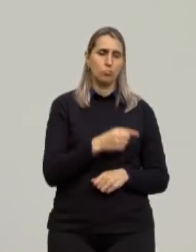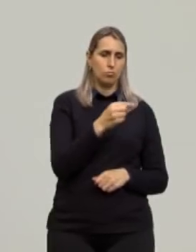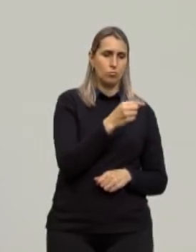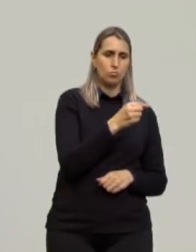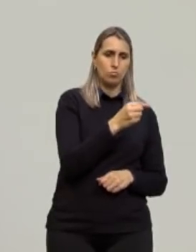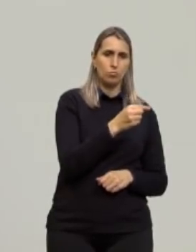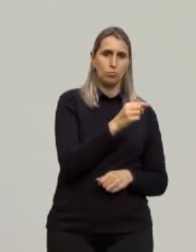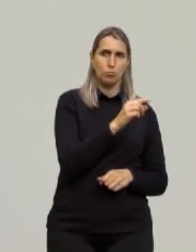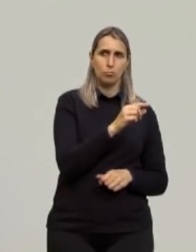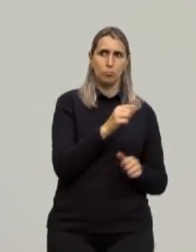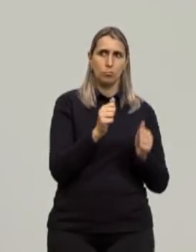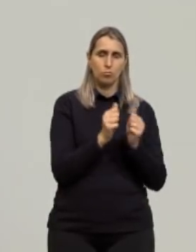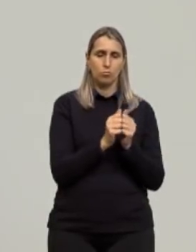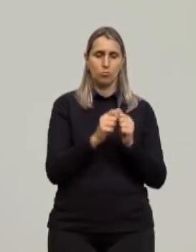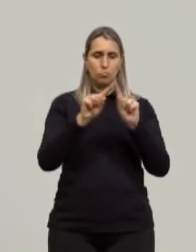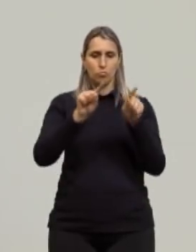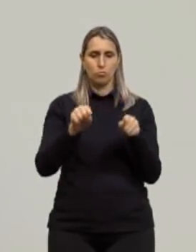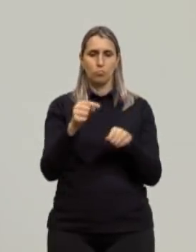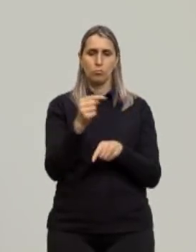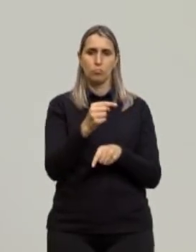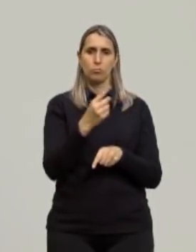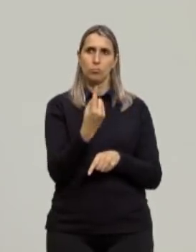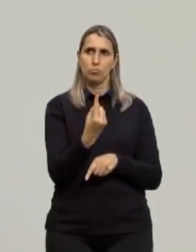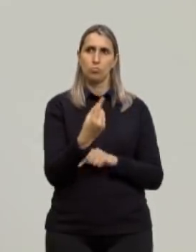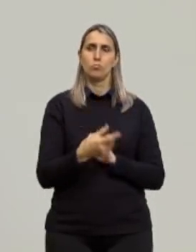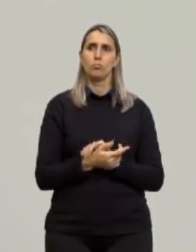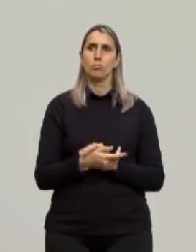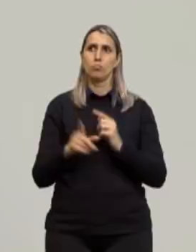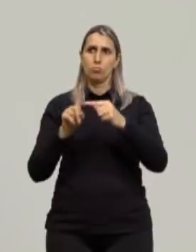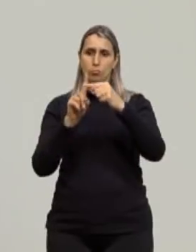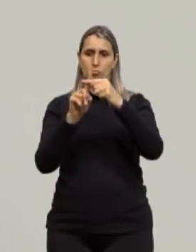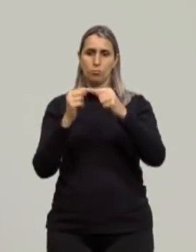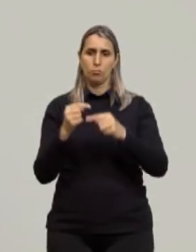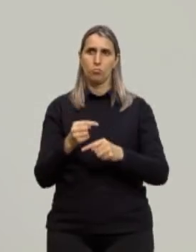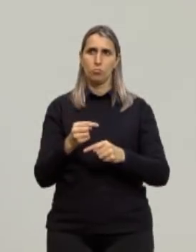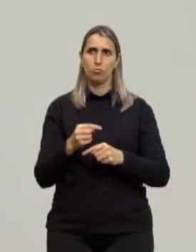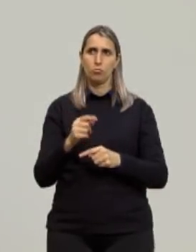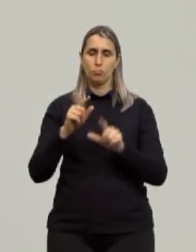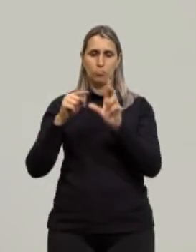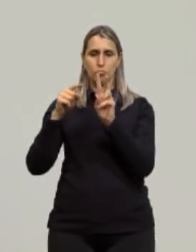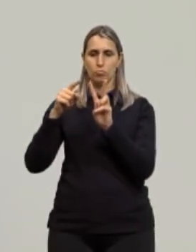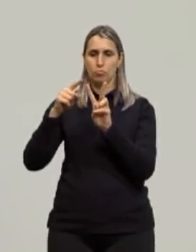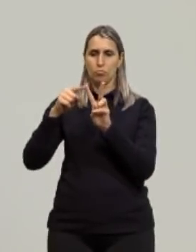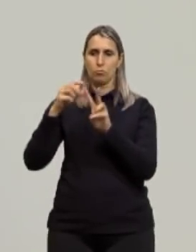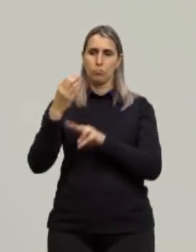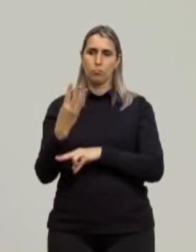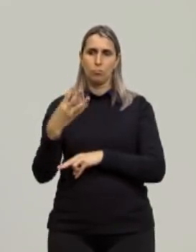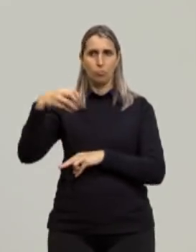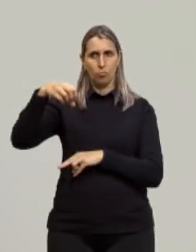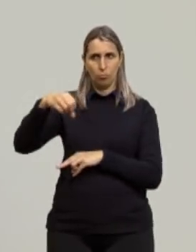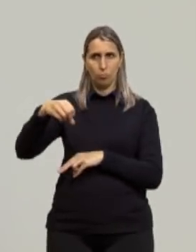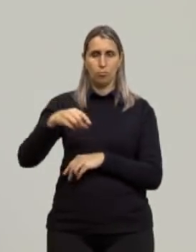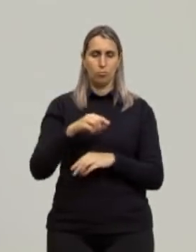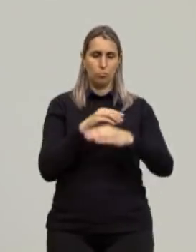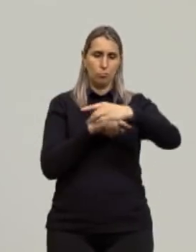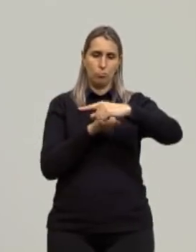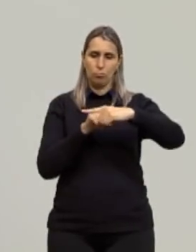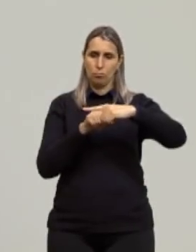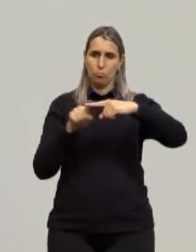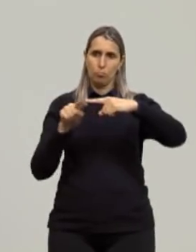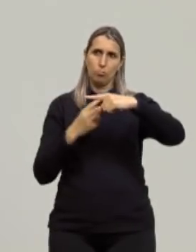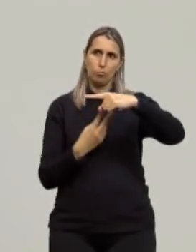fórmula com menos um que é o valor do b mais ou menos a raíz de 49 é